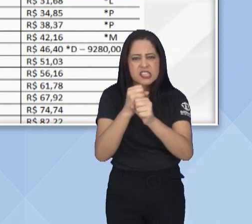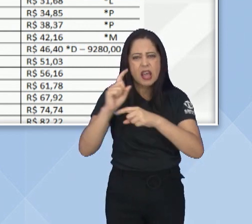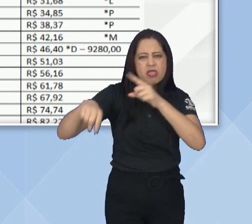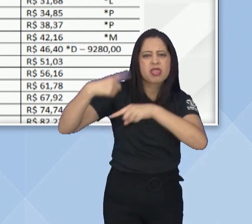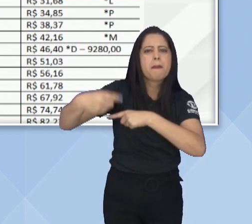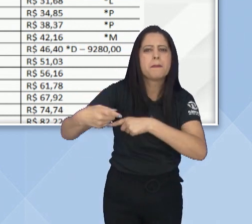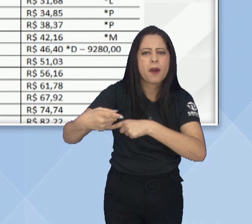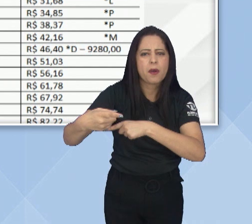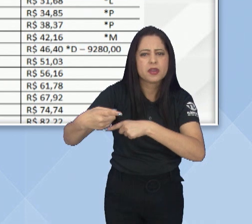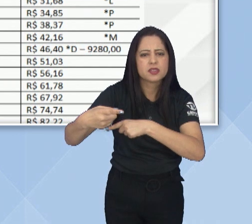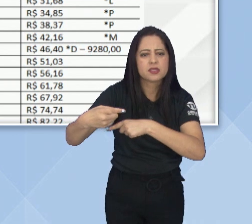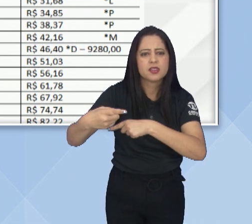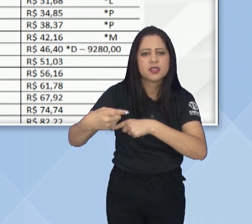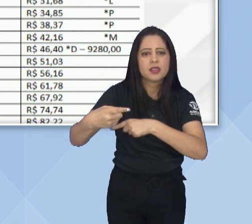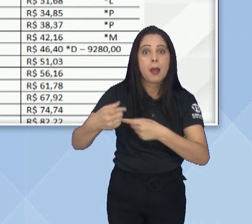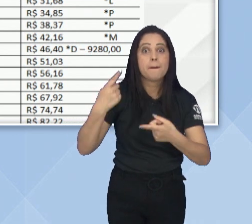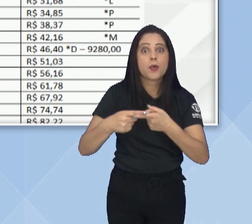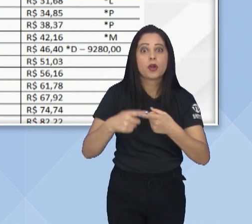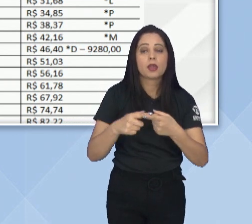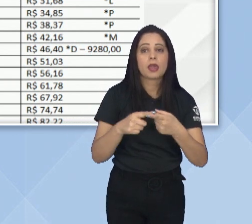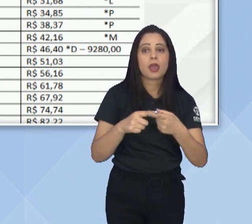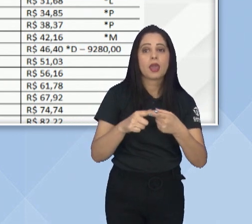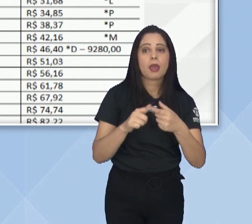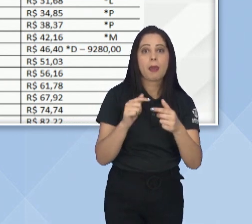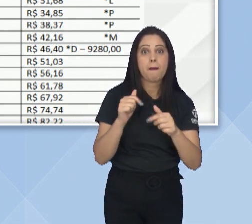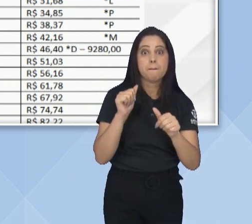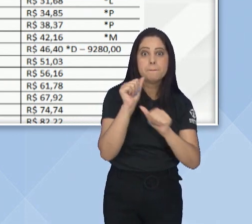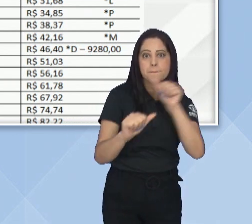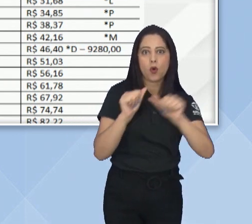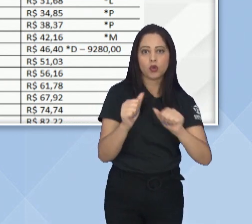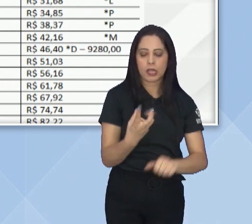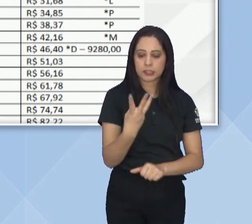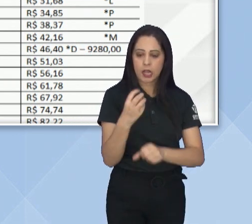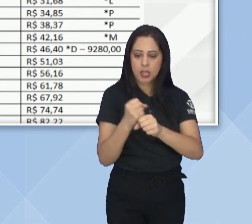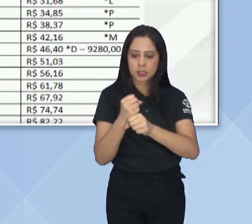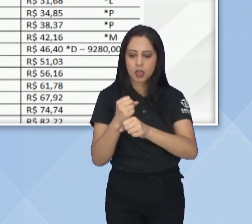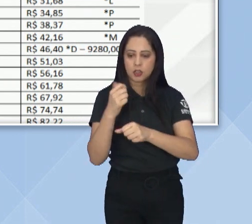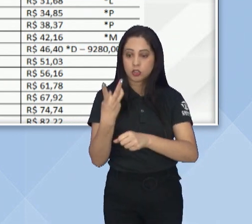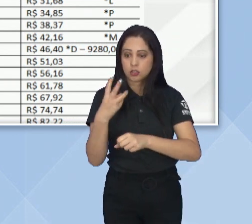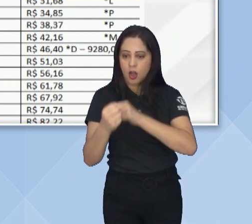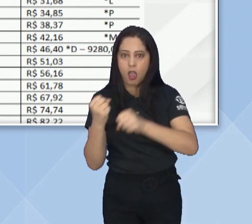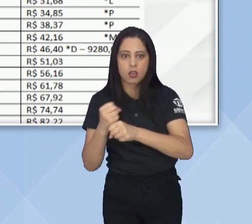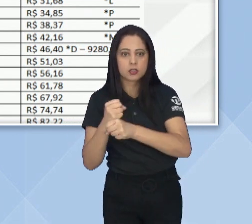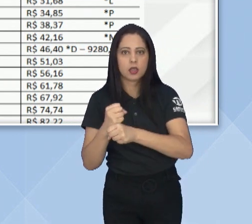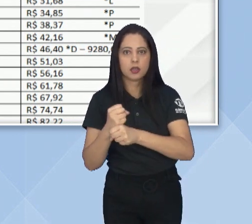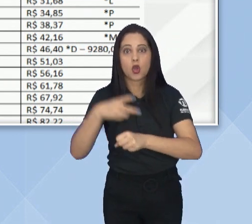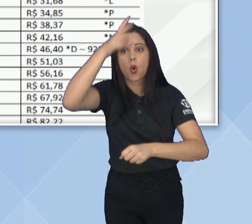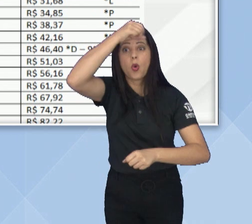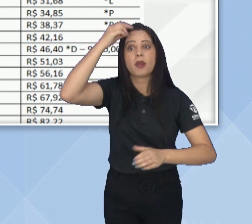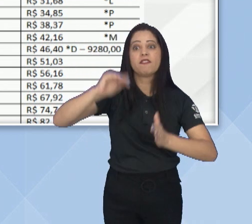porque essa referência muda de 3 em 3 anos. Esse tirou, o prefeito está tirando